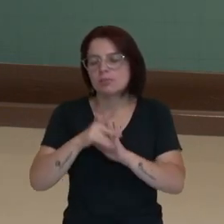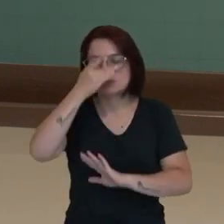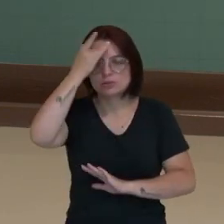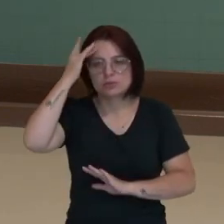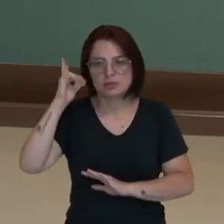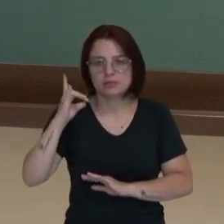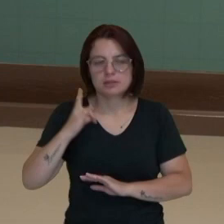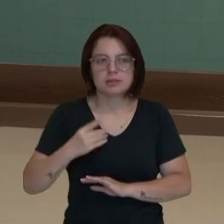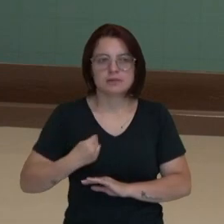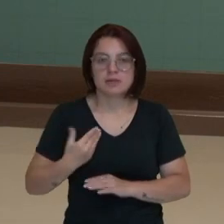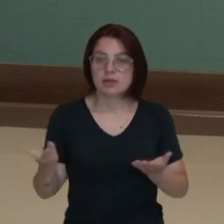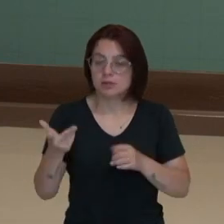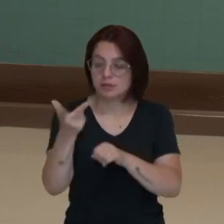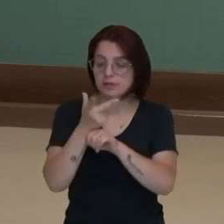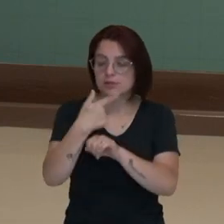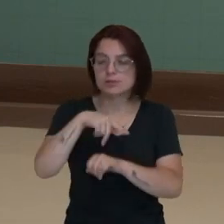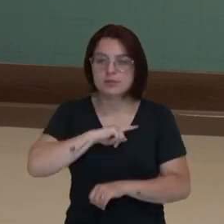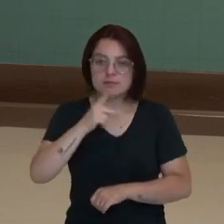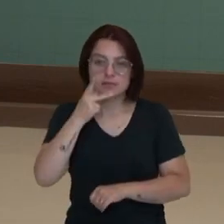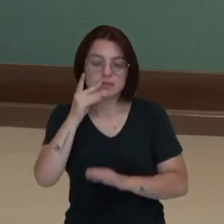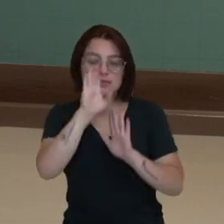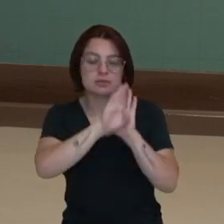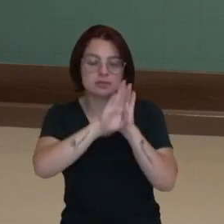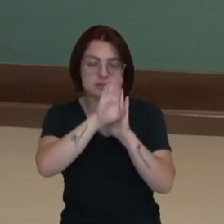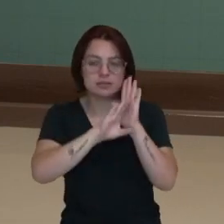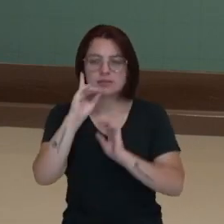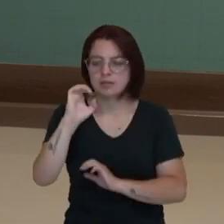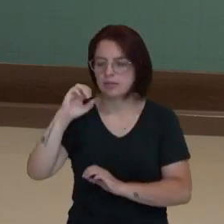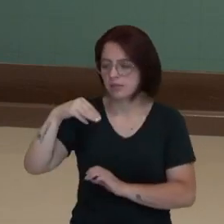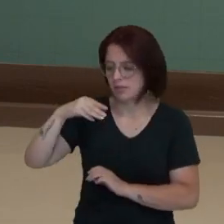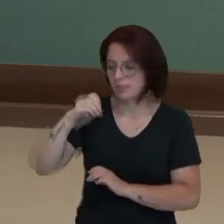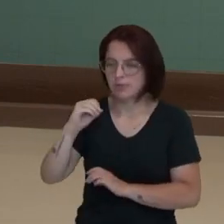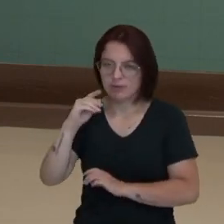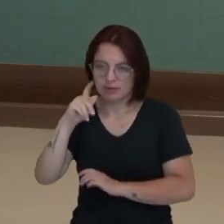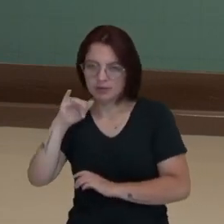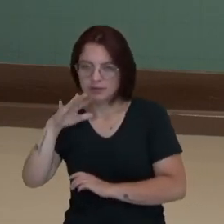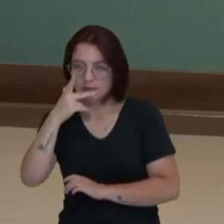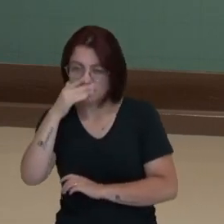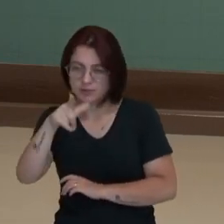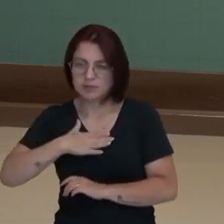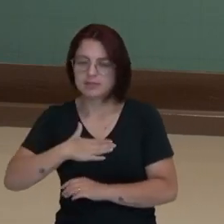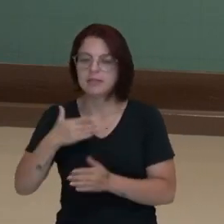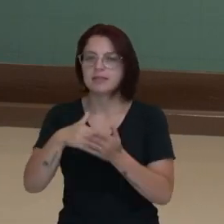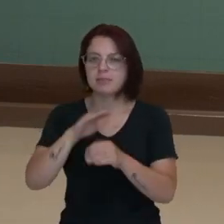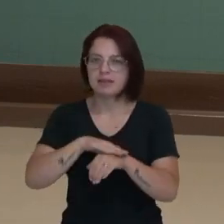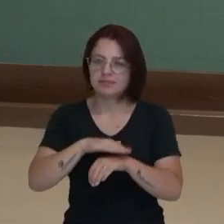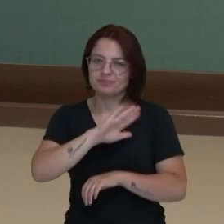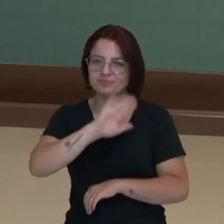atingindo. Neste vídeo falamos sobre conceitos demográficos. Espero que tenham gostado e até breve.